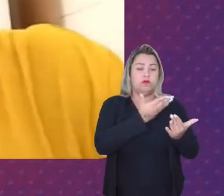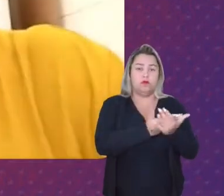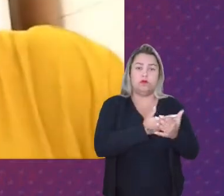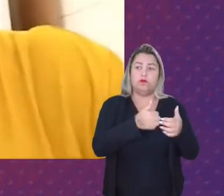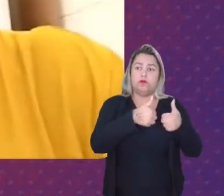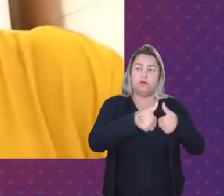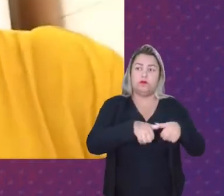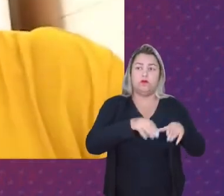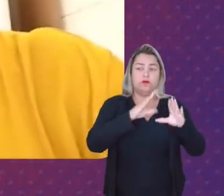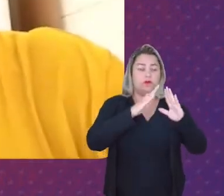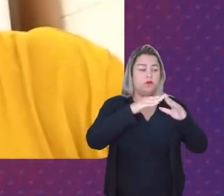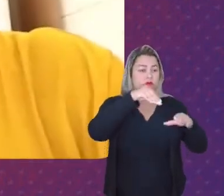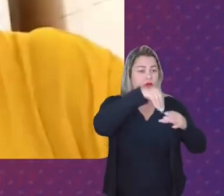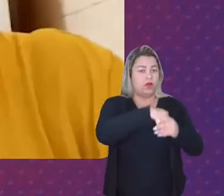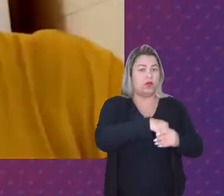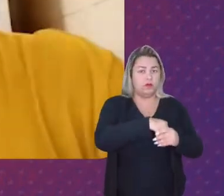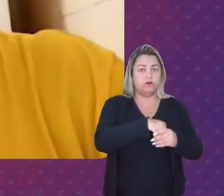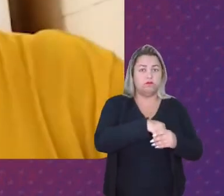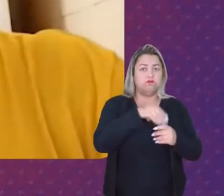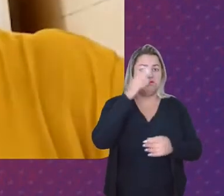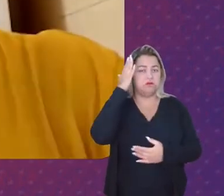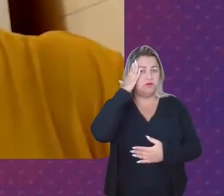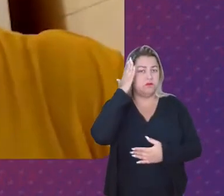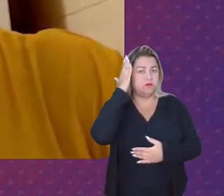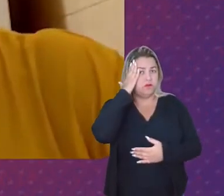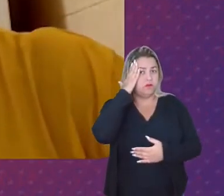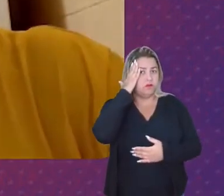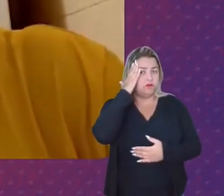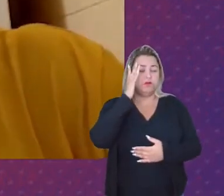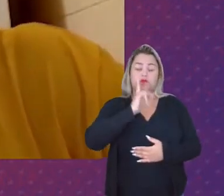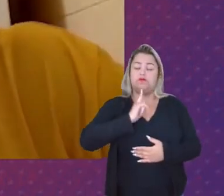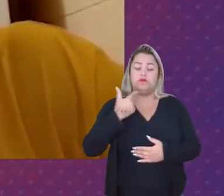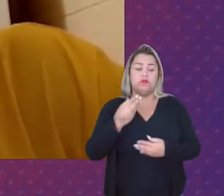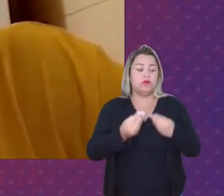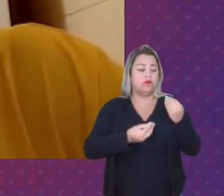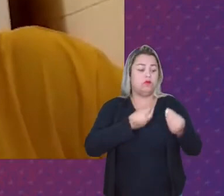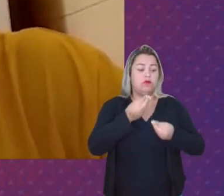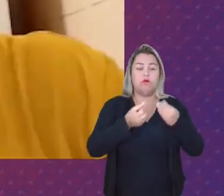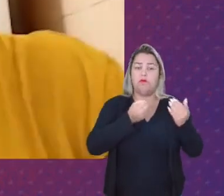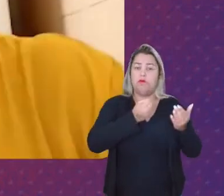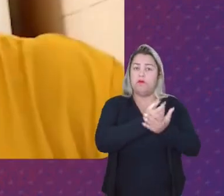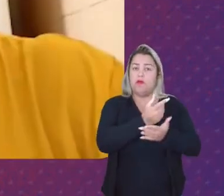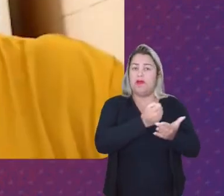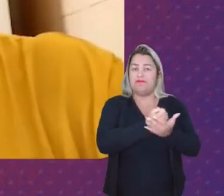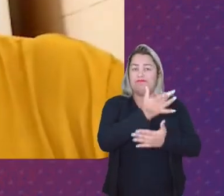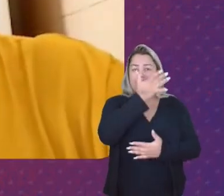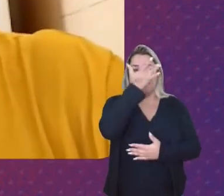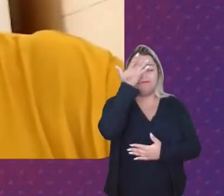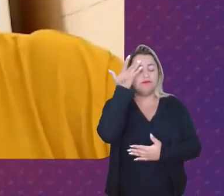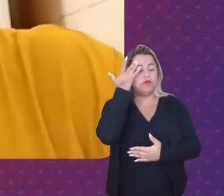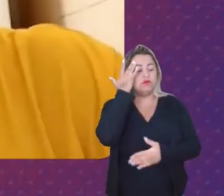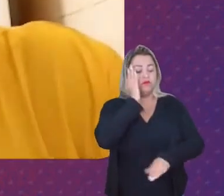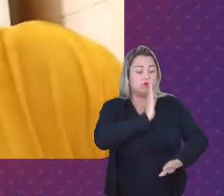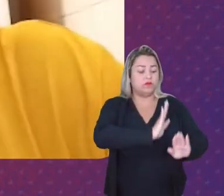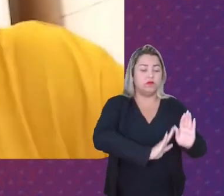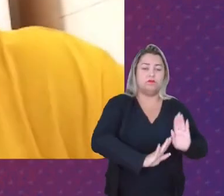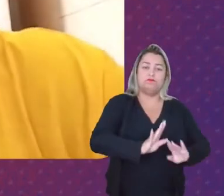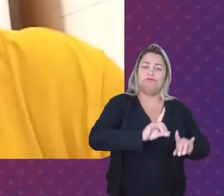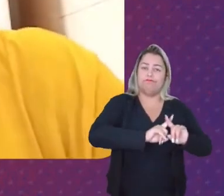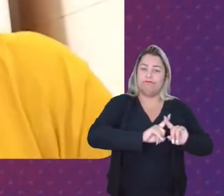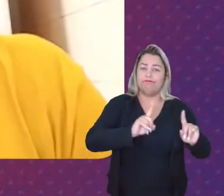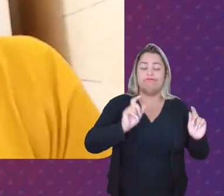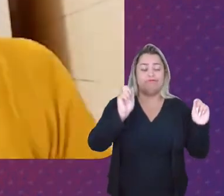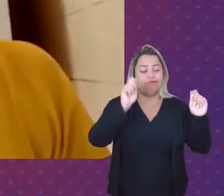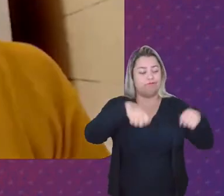está em casa, né? E aí a gente sabe que nós não temos condições de pagar uma pessoa para cuidar dos nossos filhos, mas precisamos